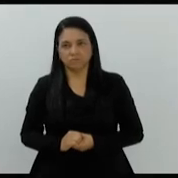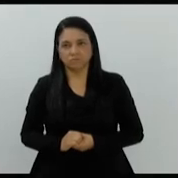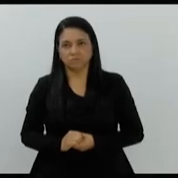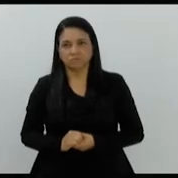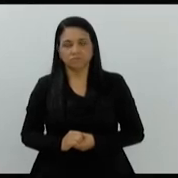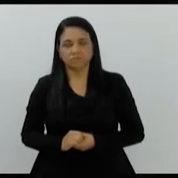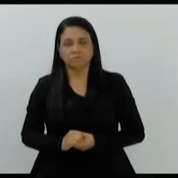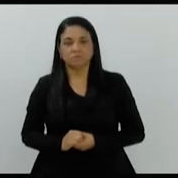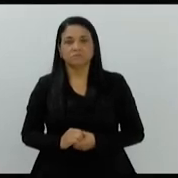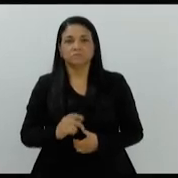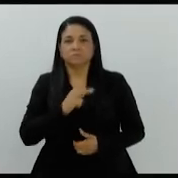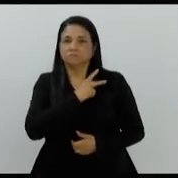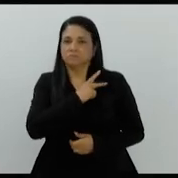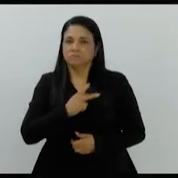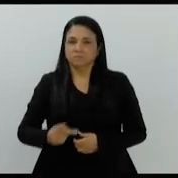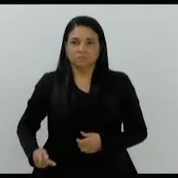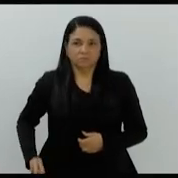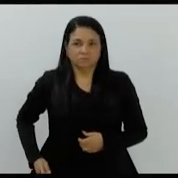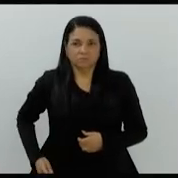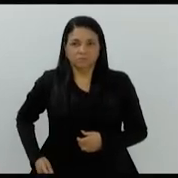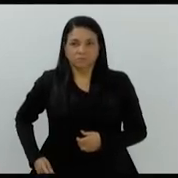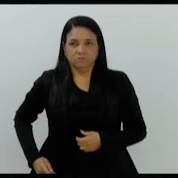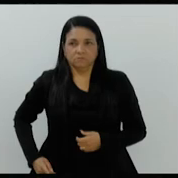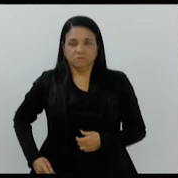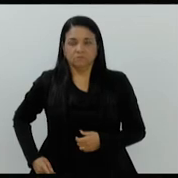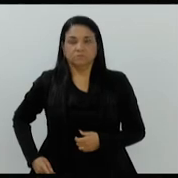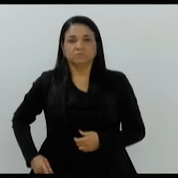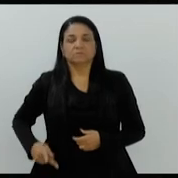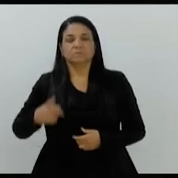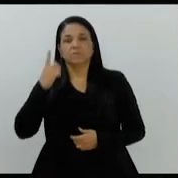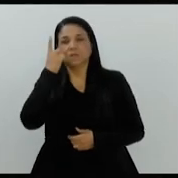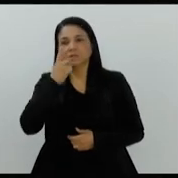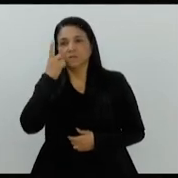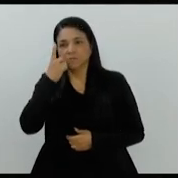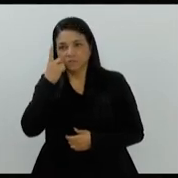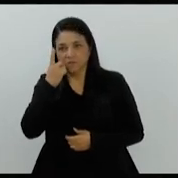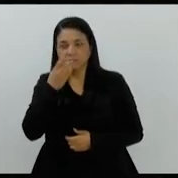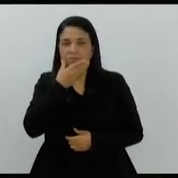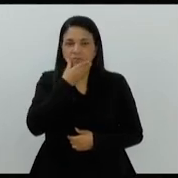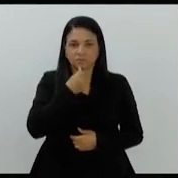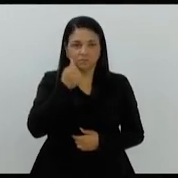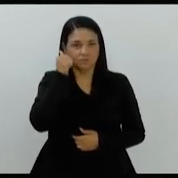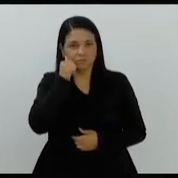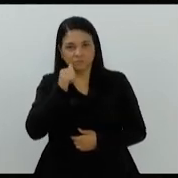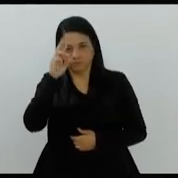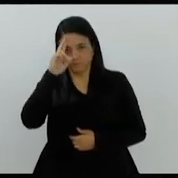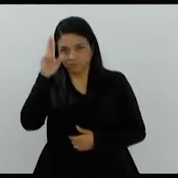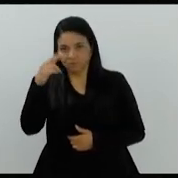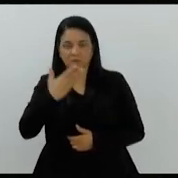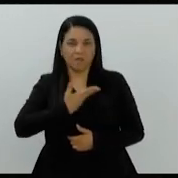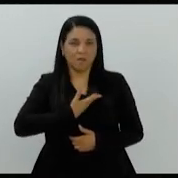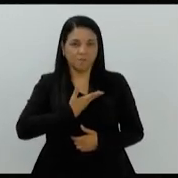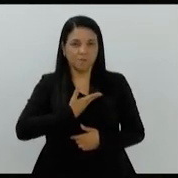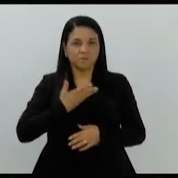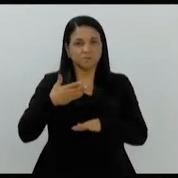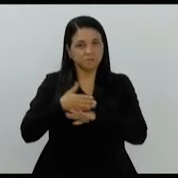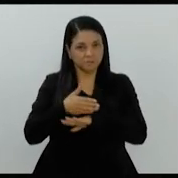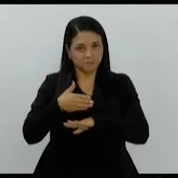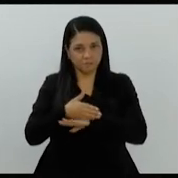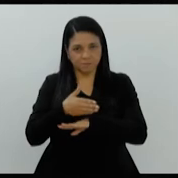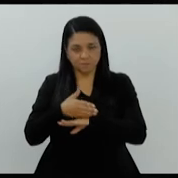Senhor presidente, senhoras e senhores deputados, deputadas, amigos presentes, é um